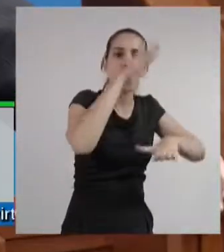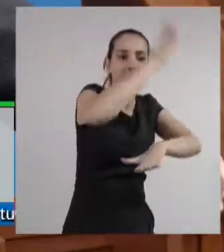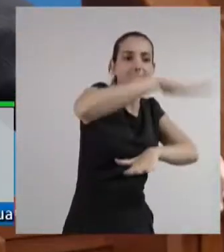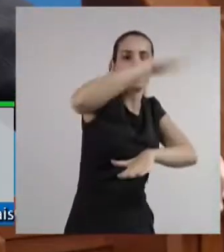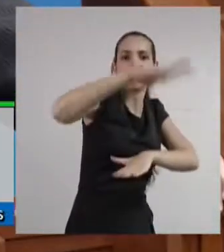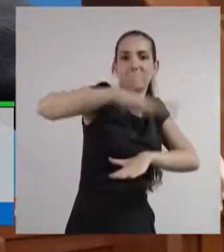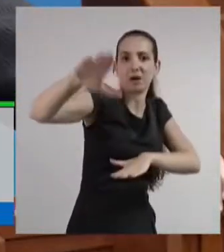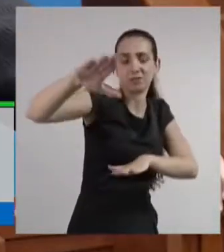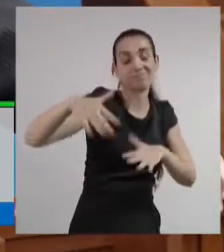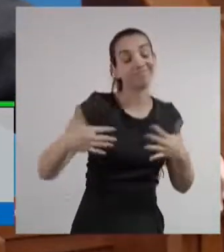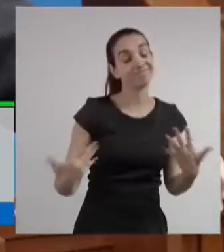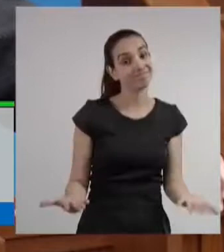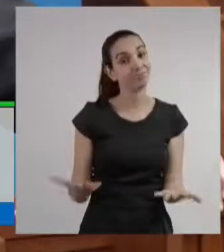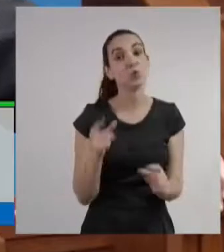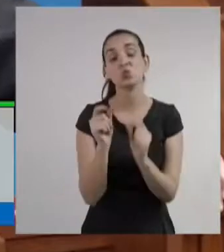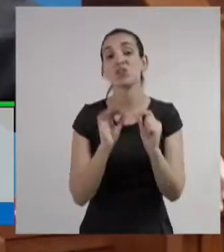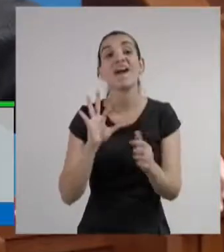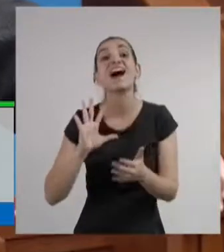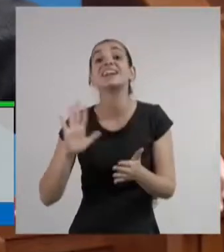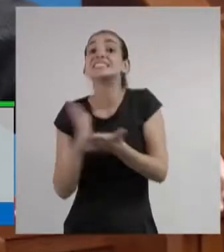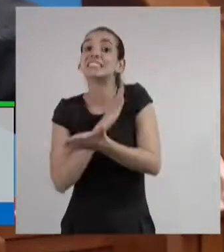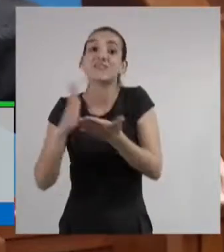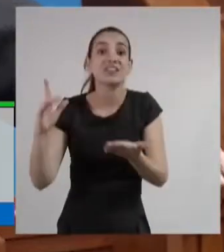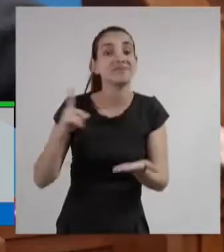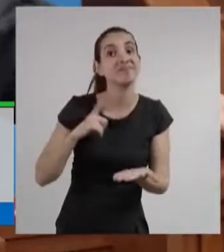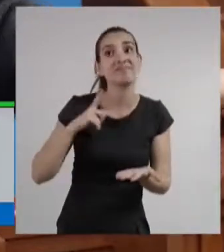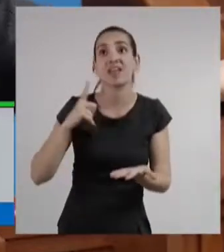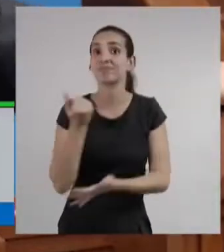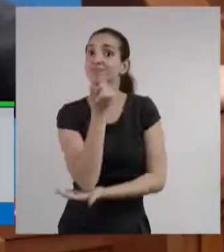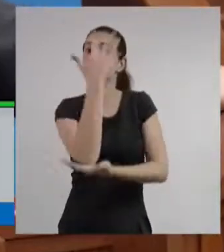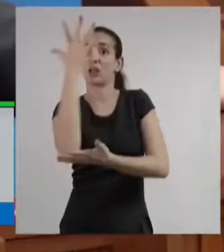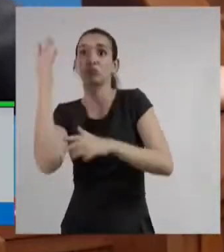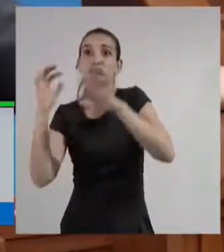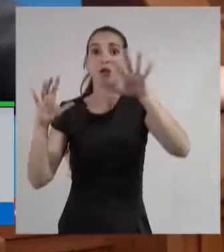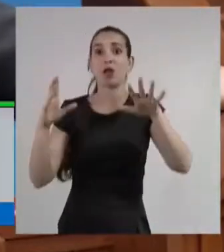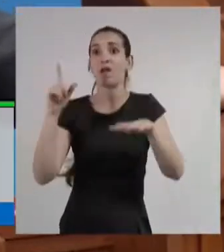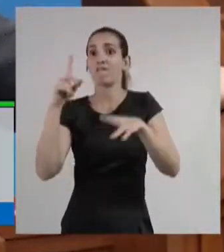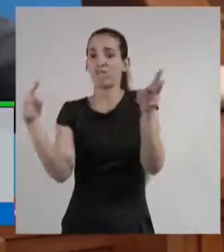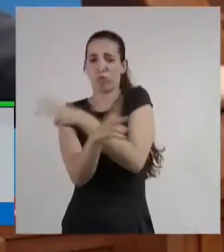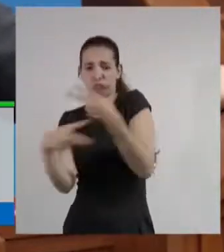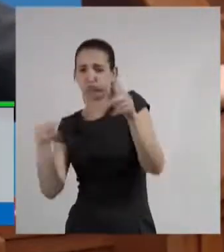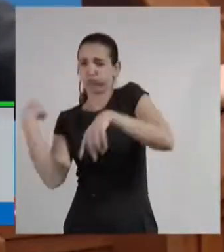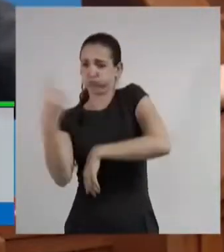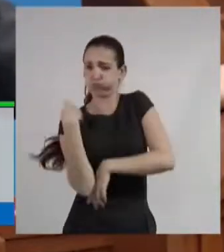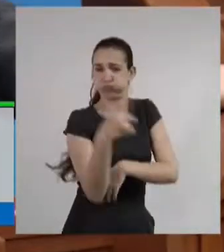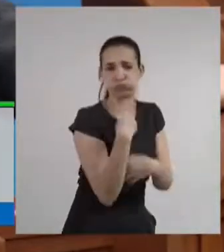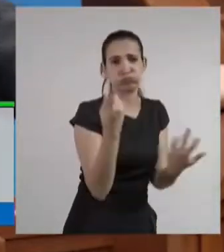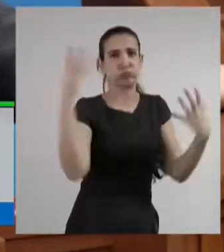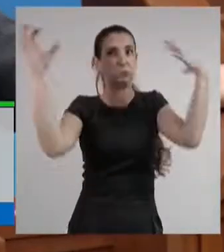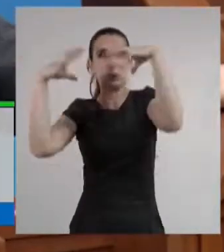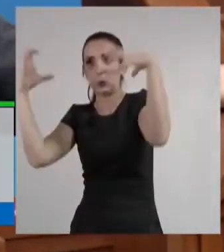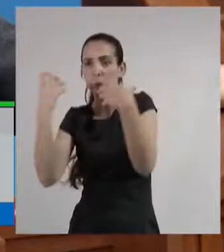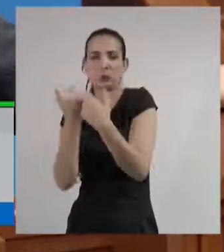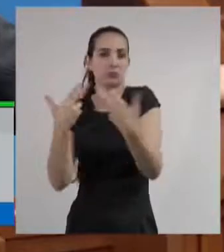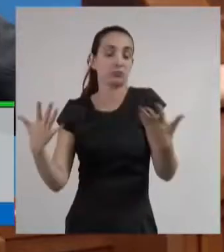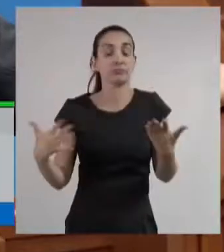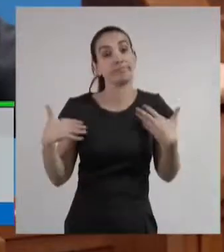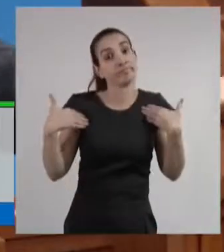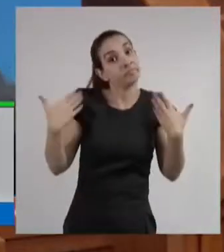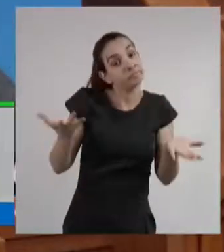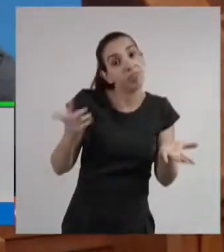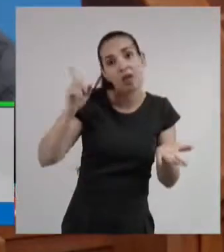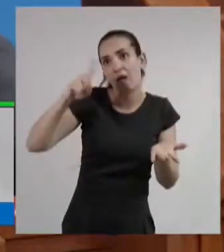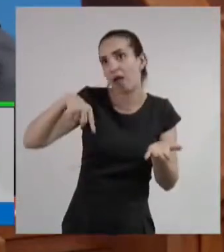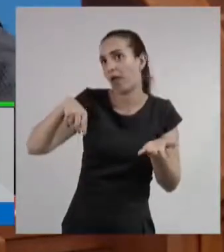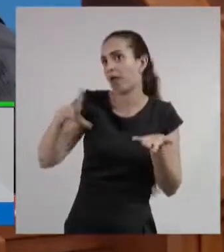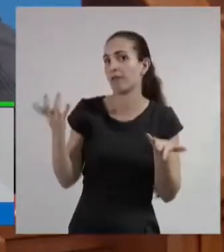uma coisa fora do comum o que aconteceu em Minas Gerais. Então, ninguém está livre de